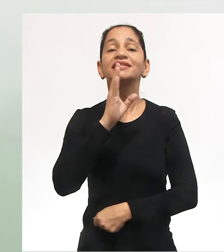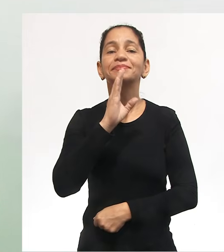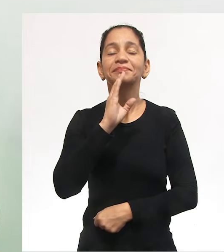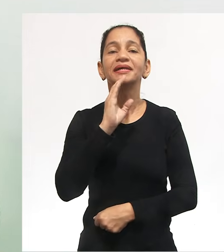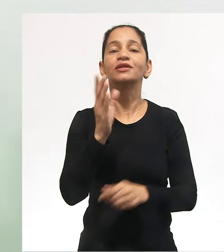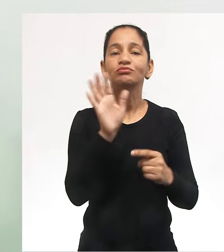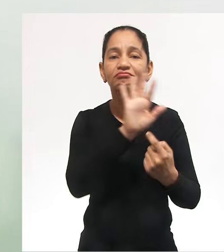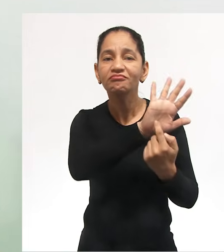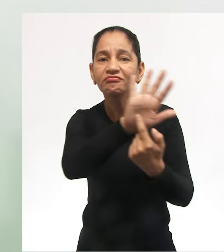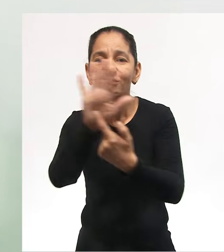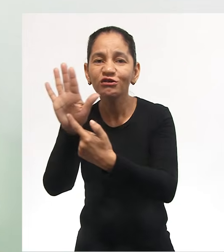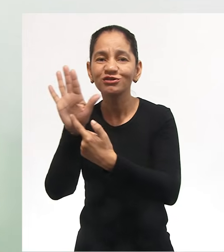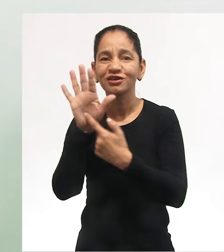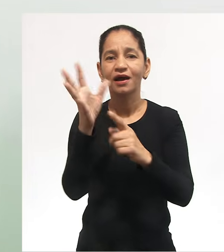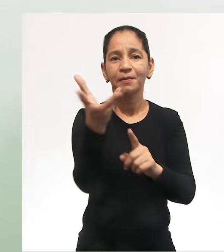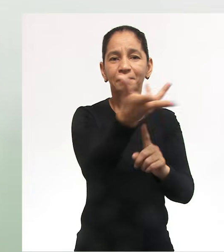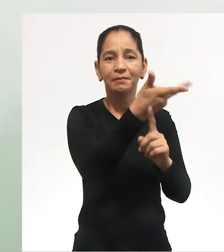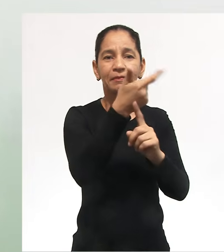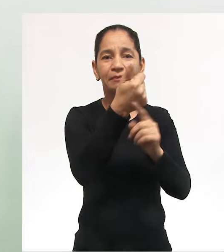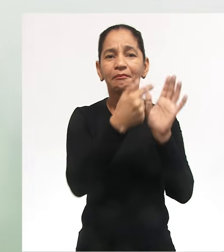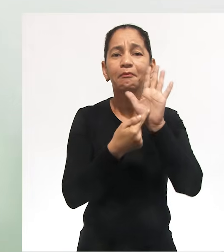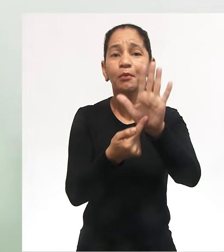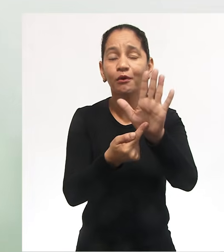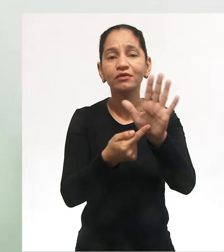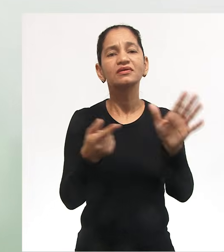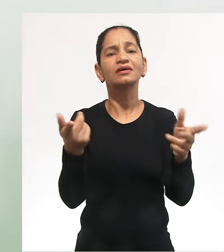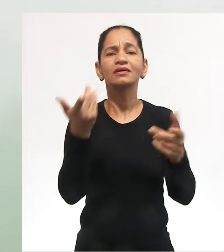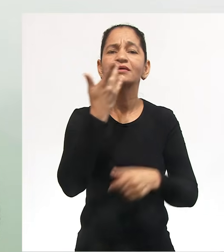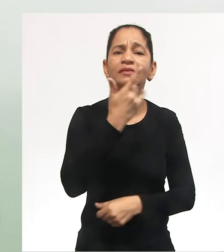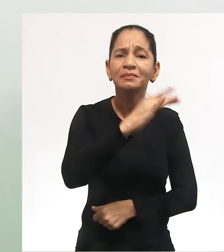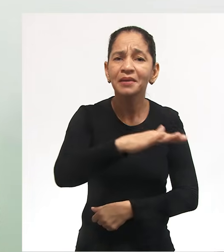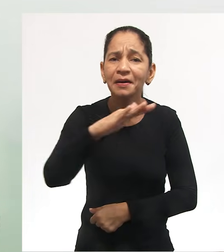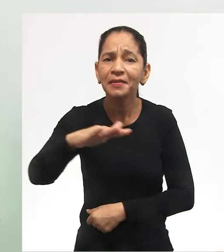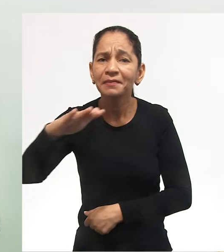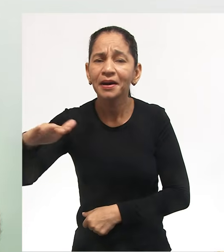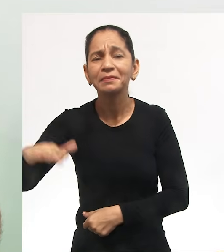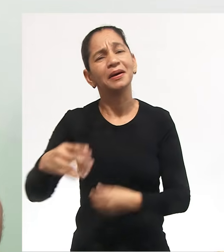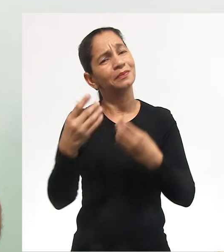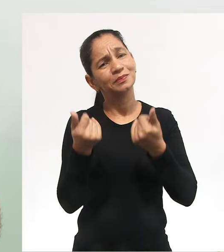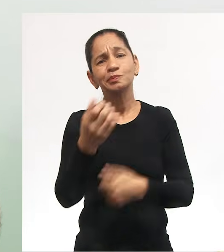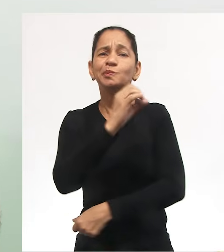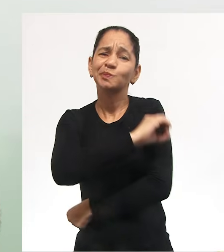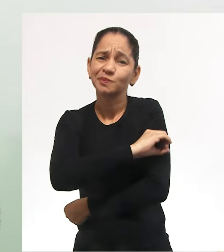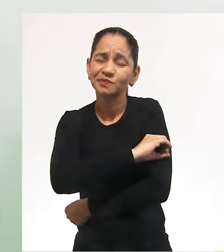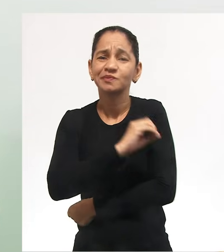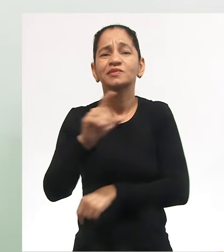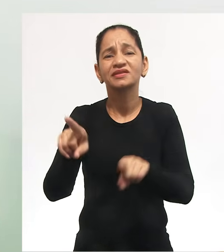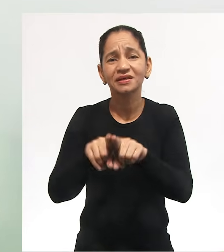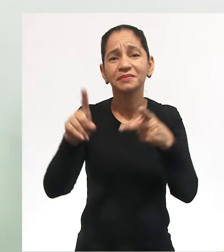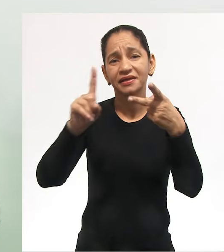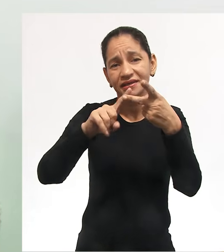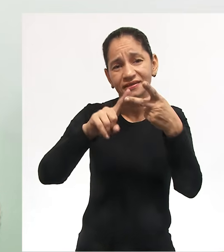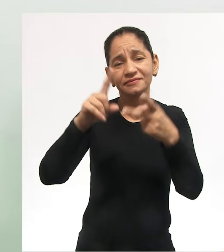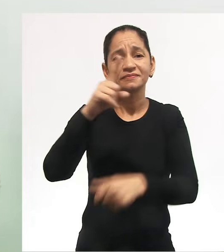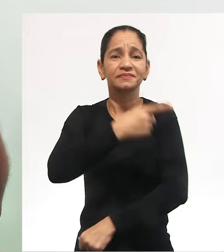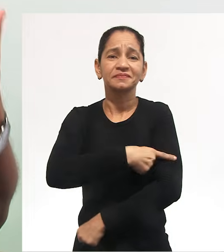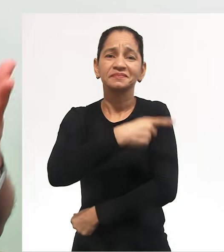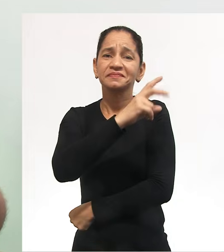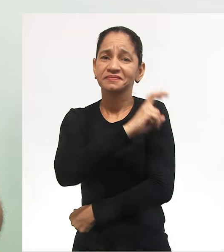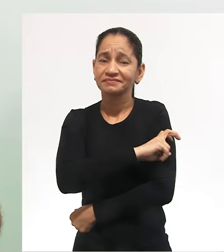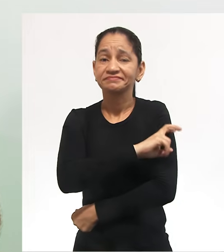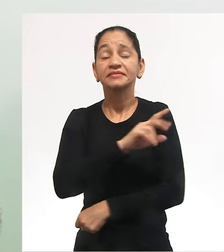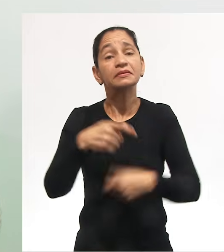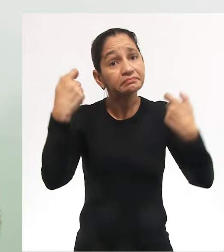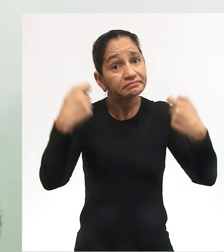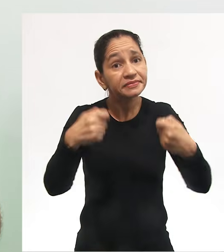levar a arte produzida por crianças que estão lá na educação infantil, no ensino fundamental, que